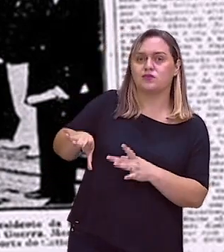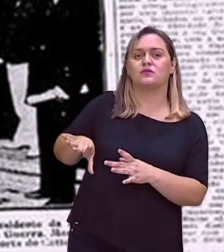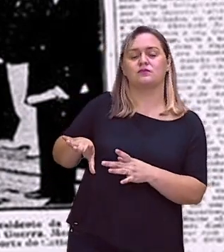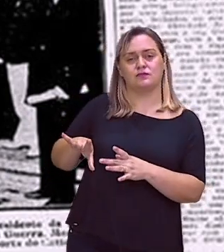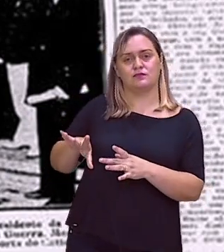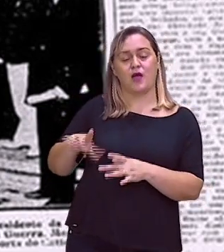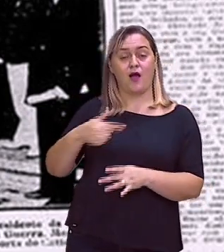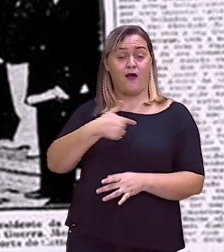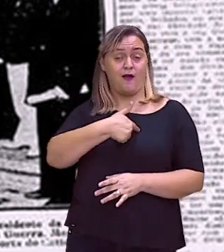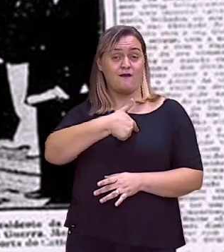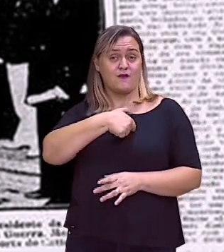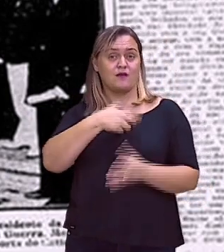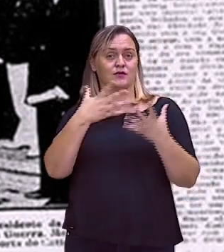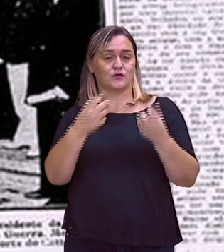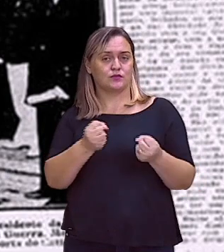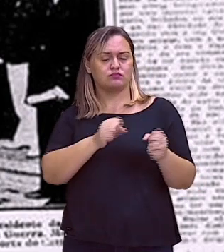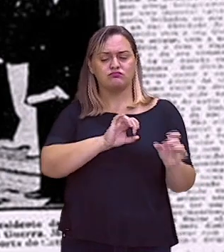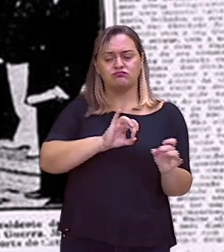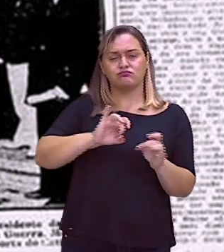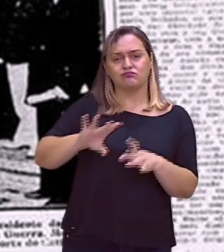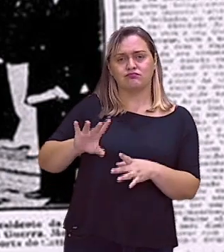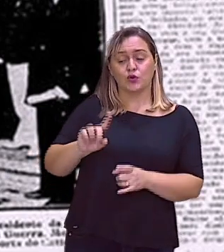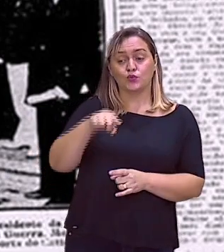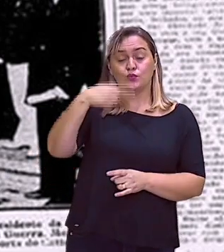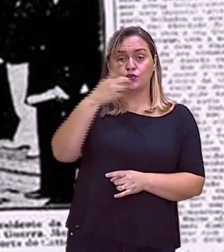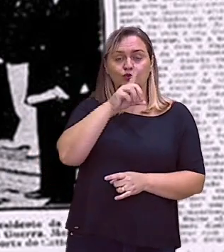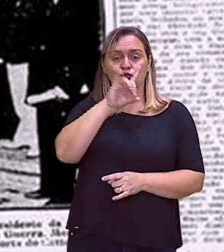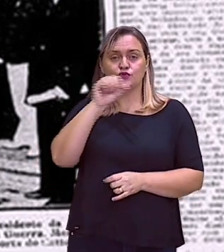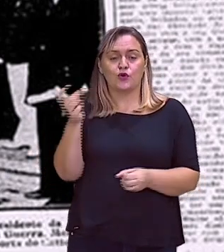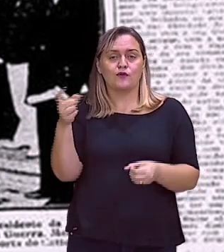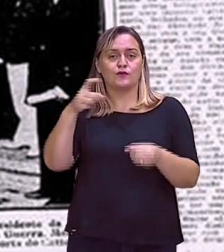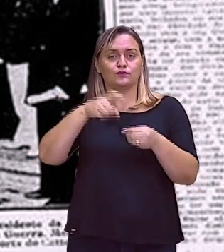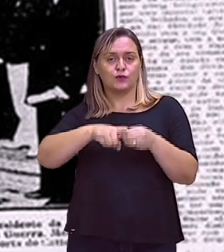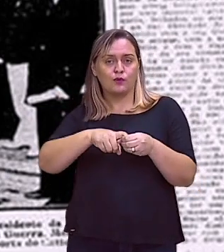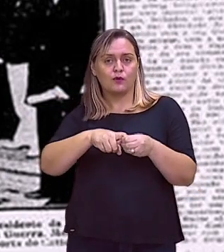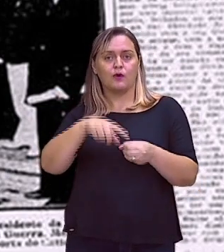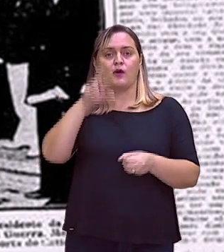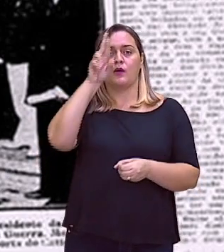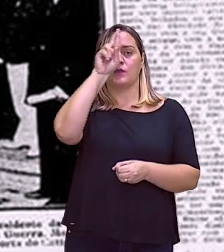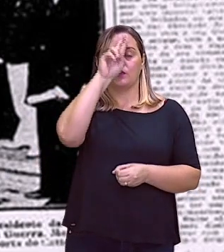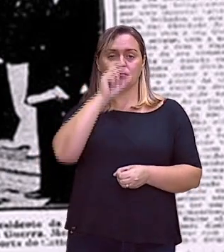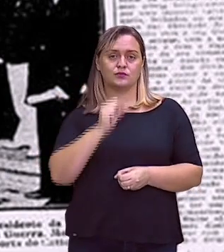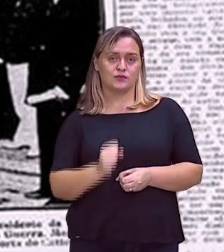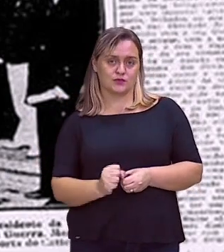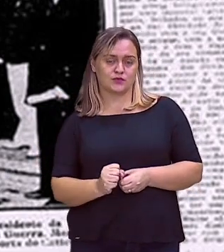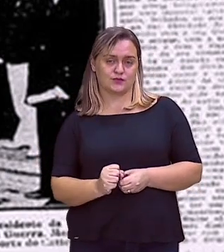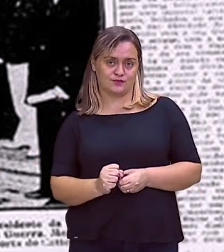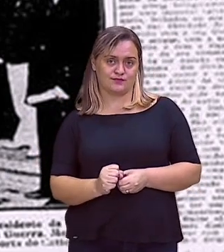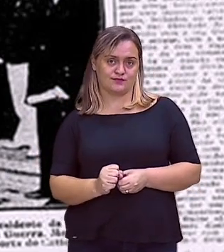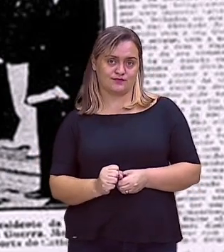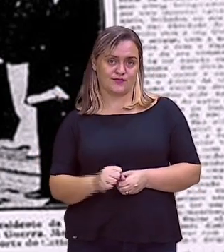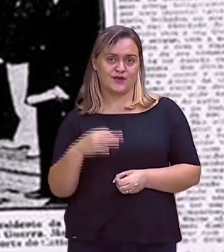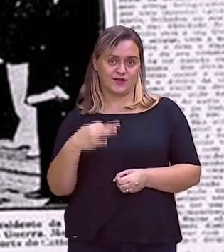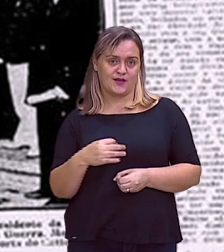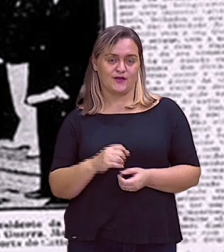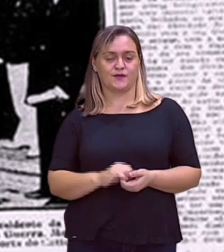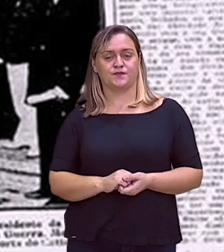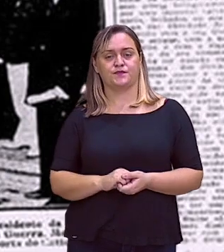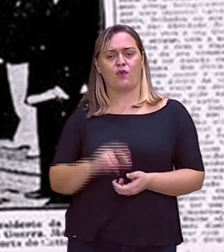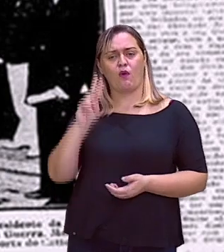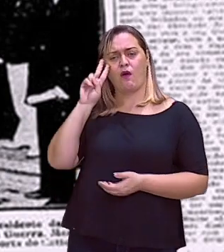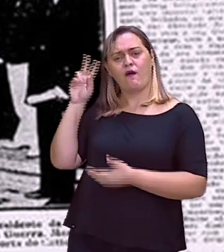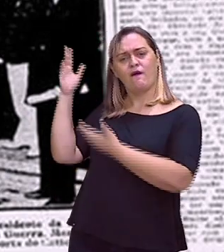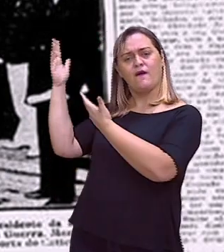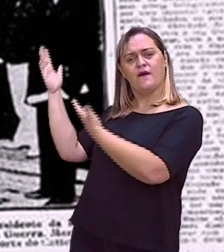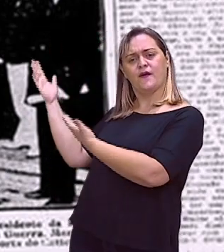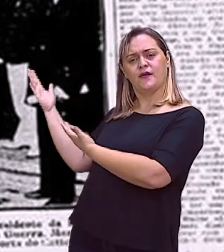e no dia seguinte já estava a caminho sua terra natal o Rio Grande do Sul Nós salvamos olhar aqui para